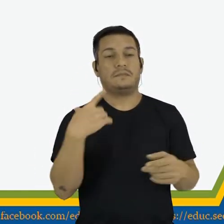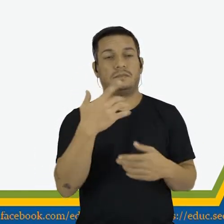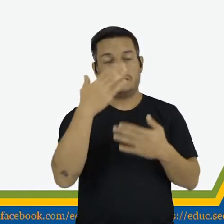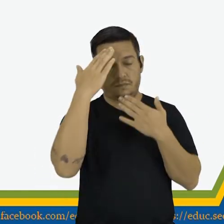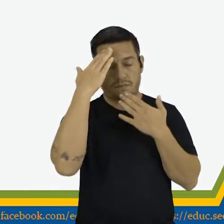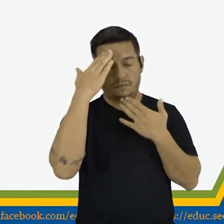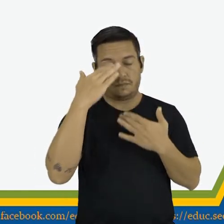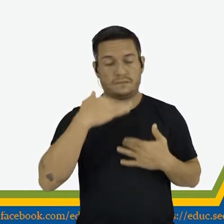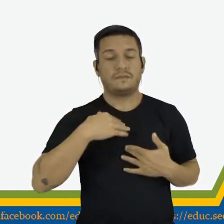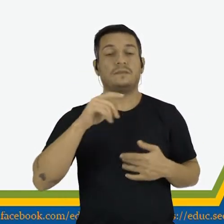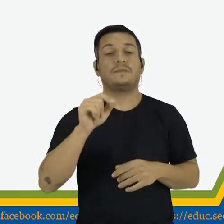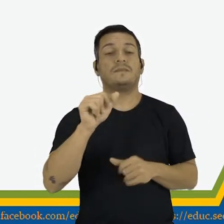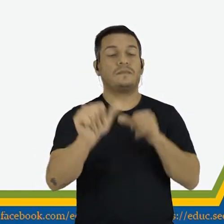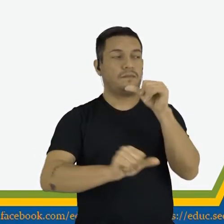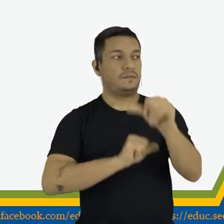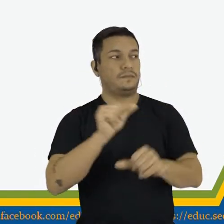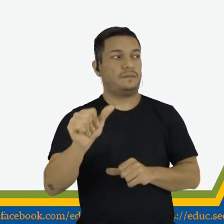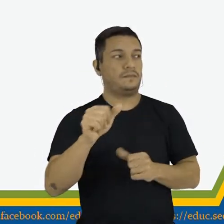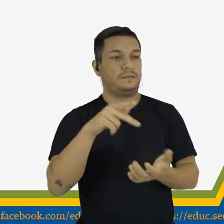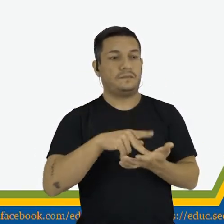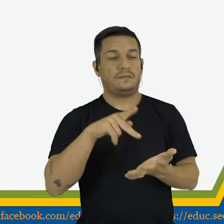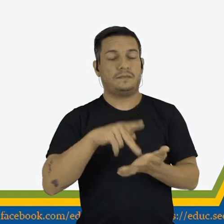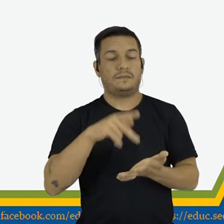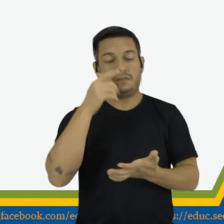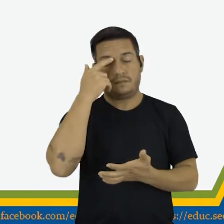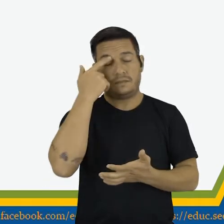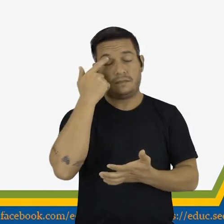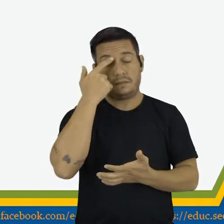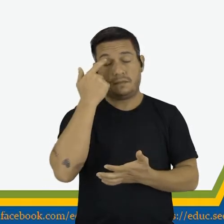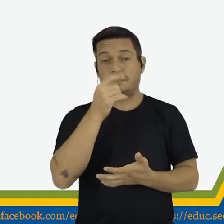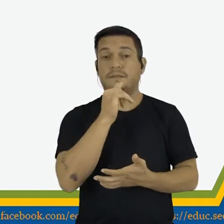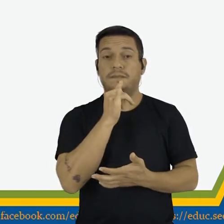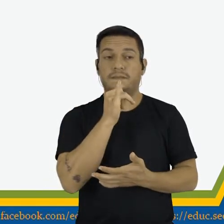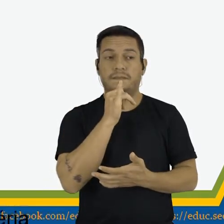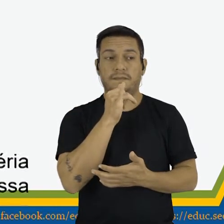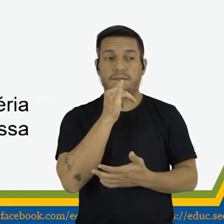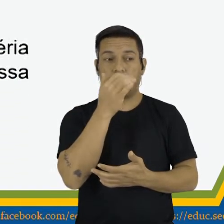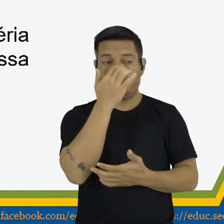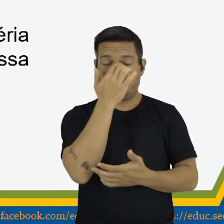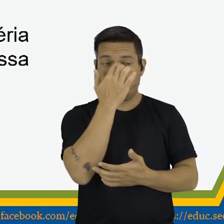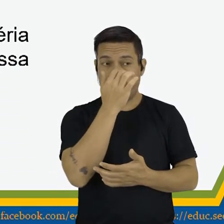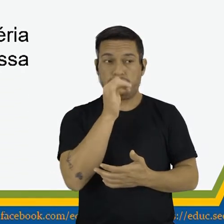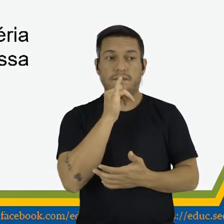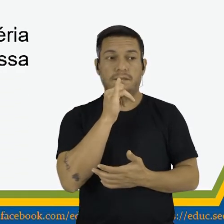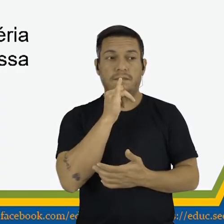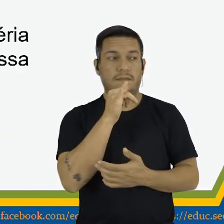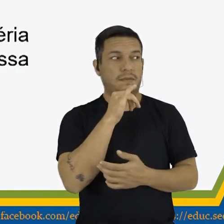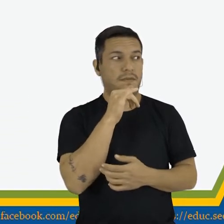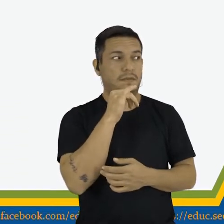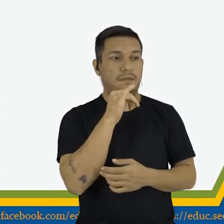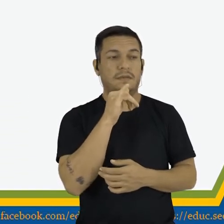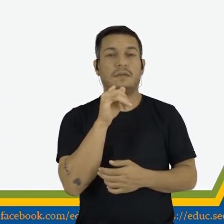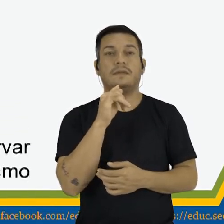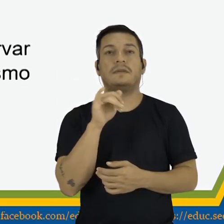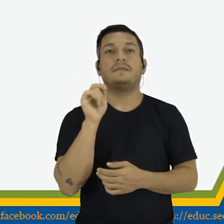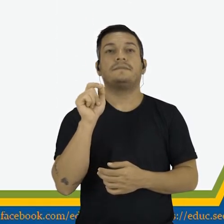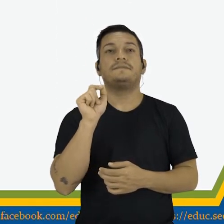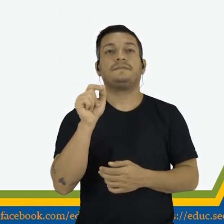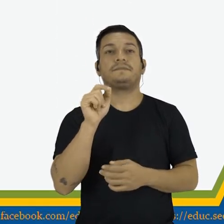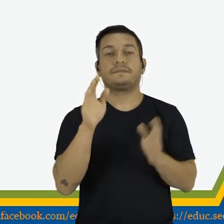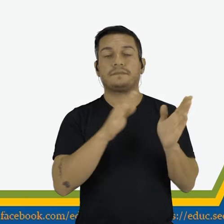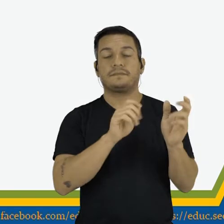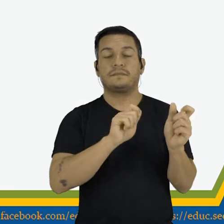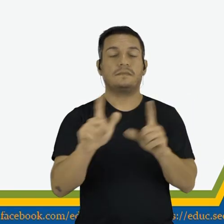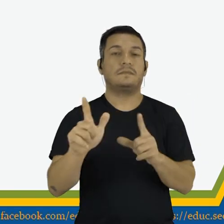corpo, será modificado, não é verdade? Por exemplo, vamos lá para a nossa tela.